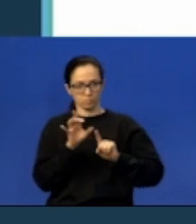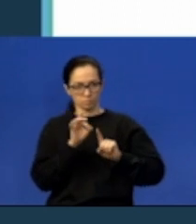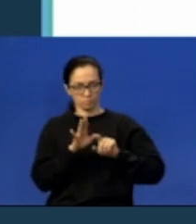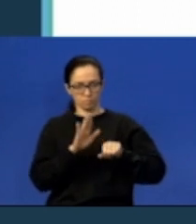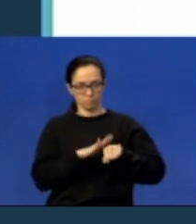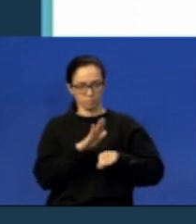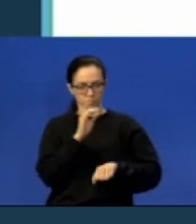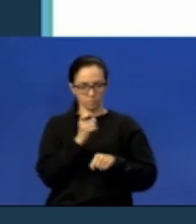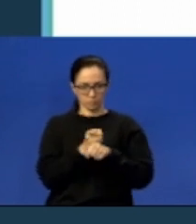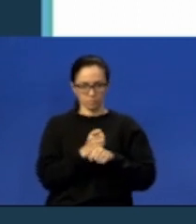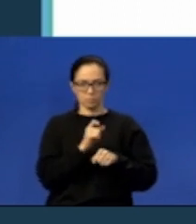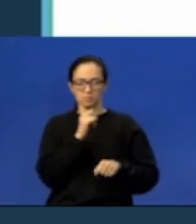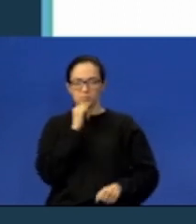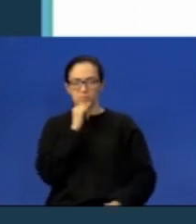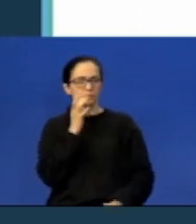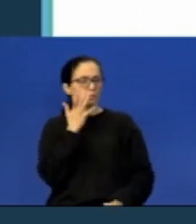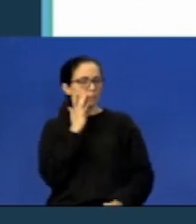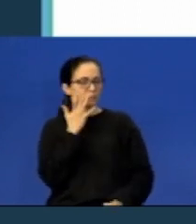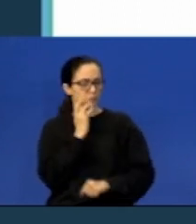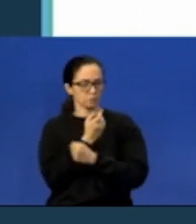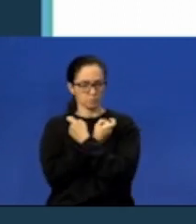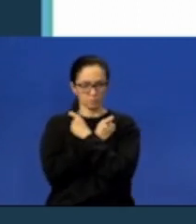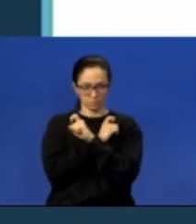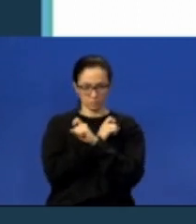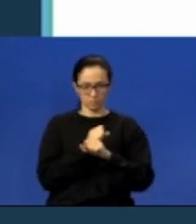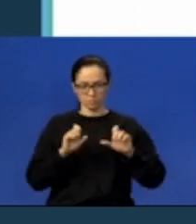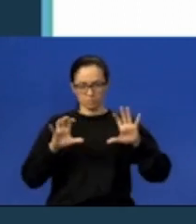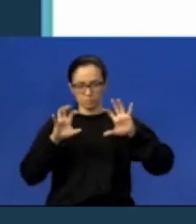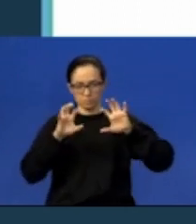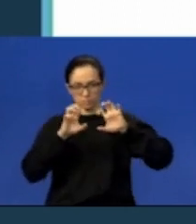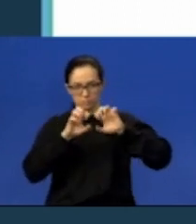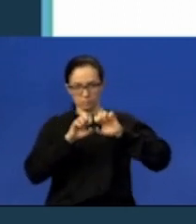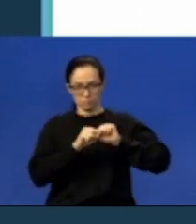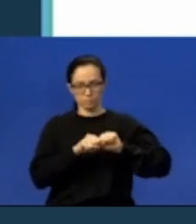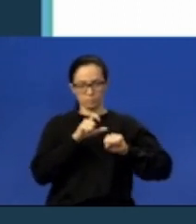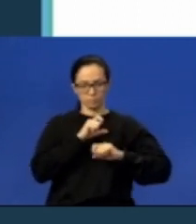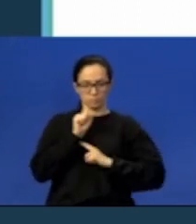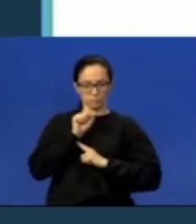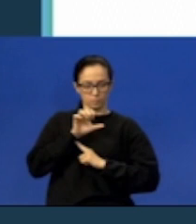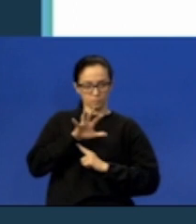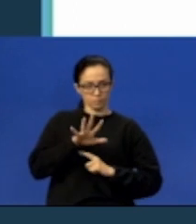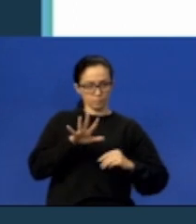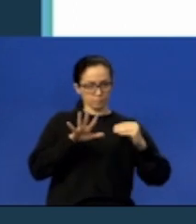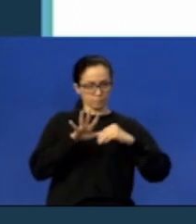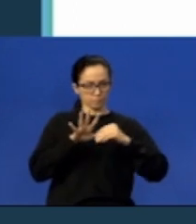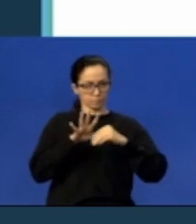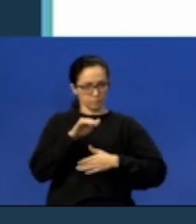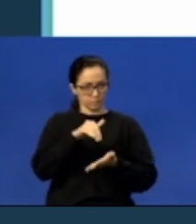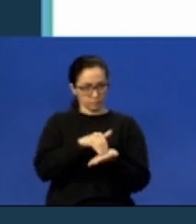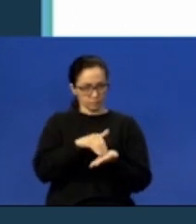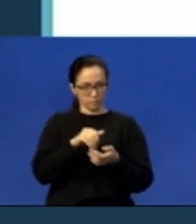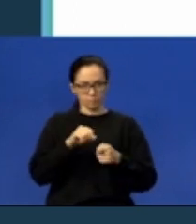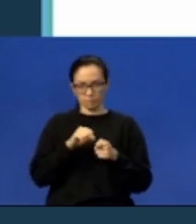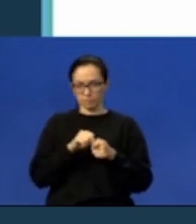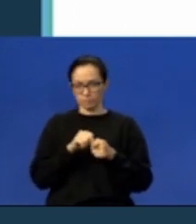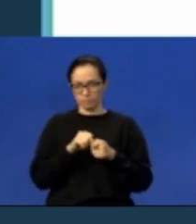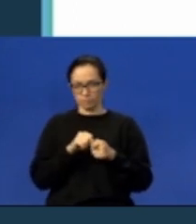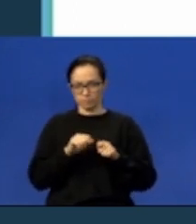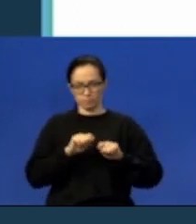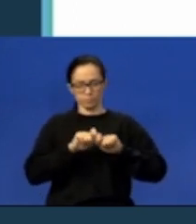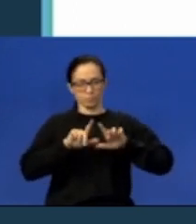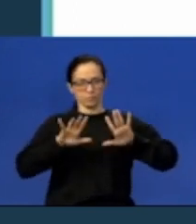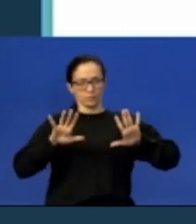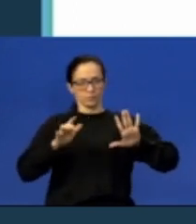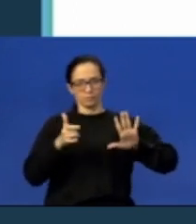elas vão atenuar mais os raios-x. E por isso, menos radiação chegará até a tela, produzindo menos